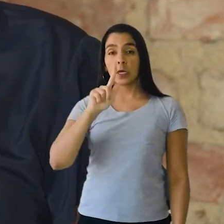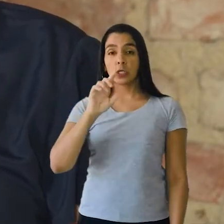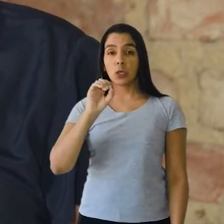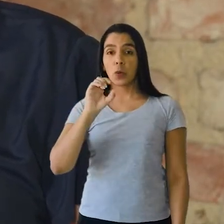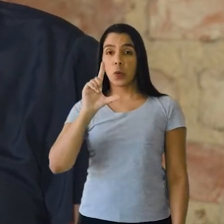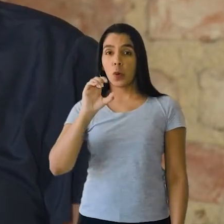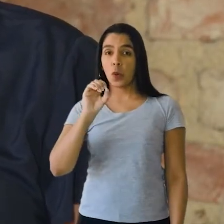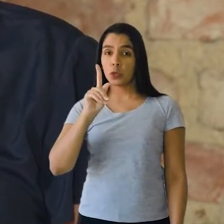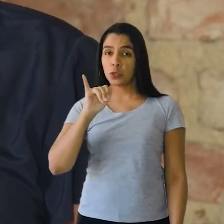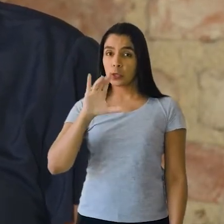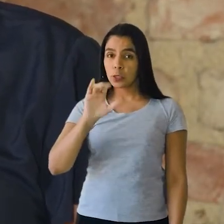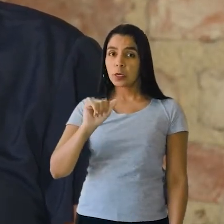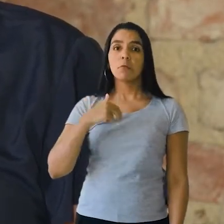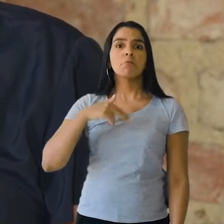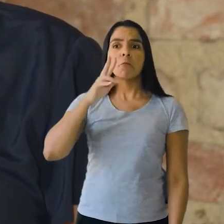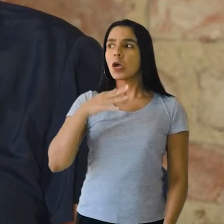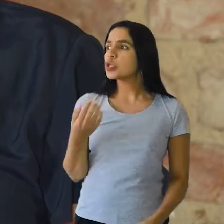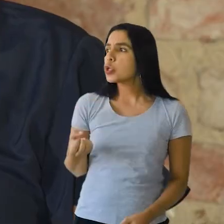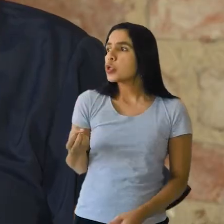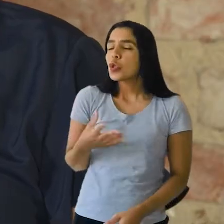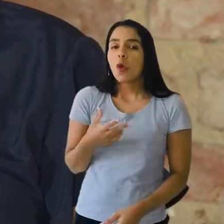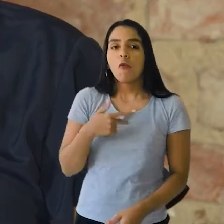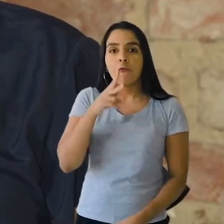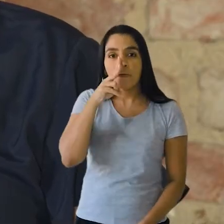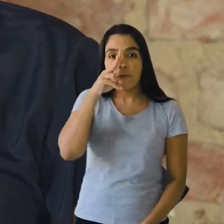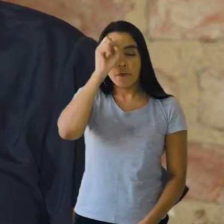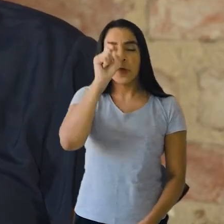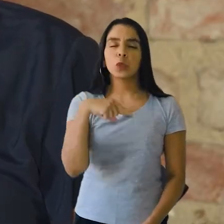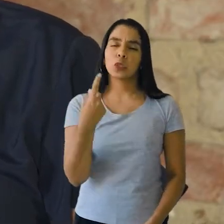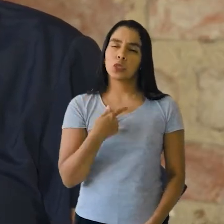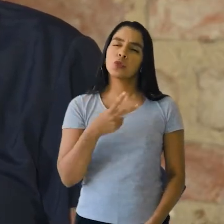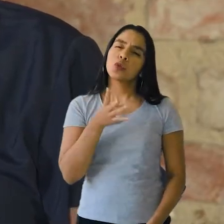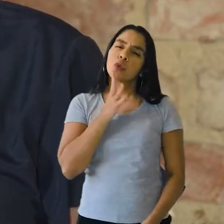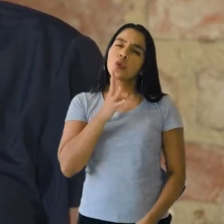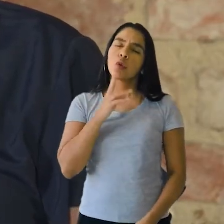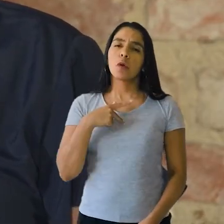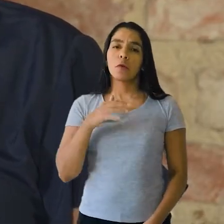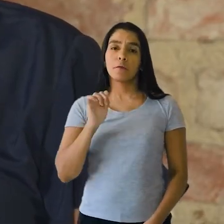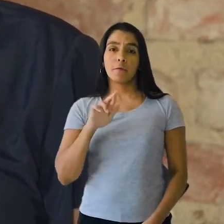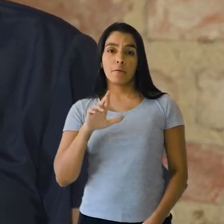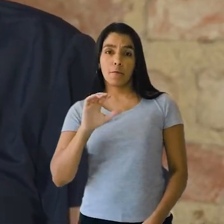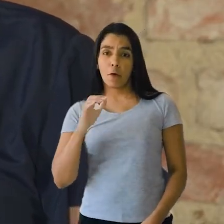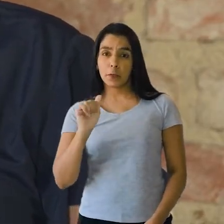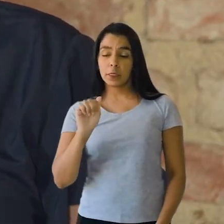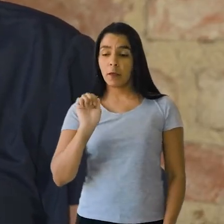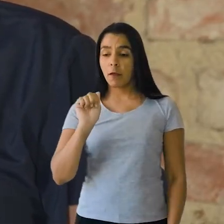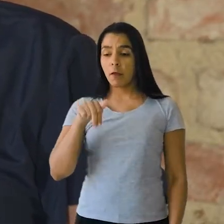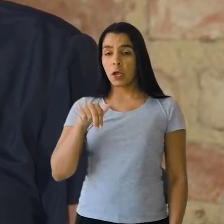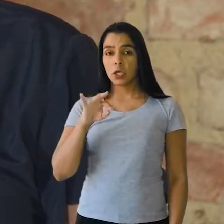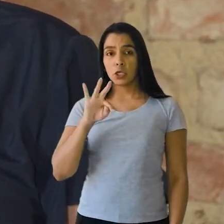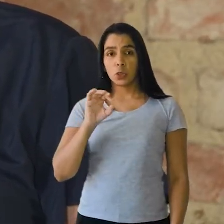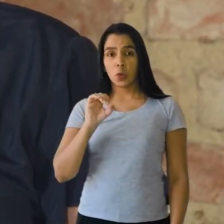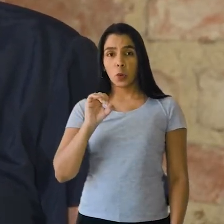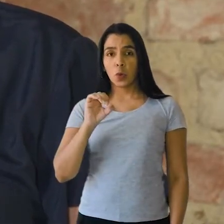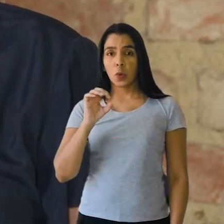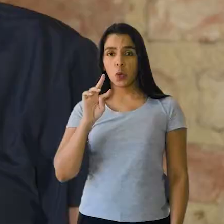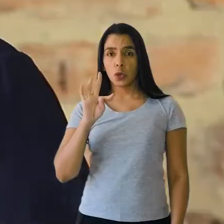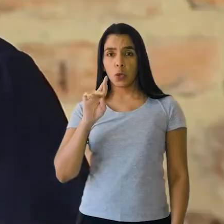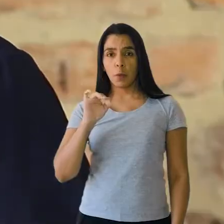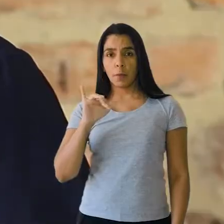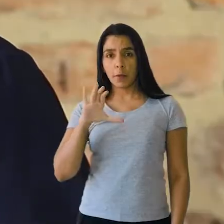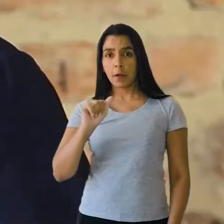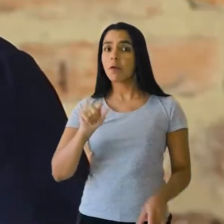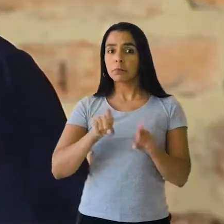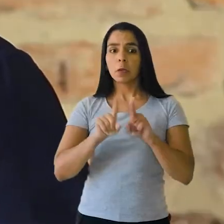do clima na sua história geológica. Mais recentemente, uma forçante nova, que a gente reconhece como forçante